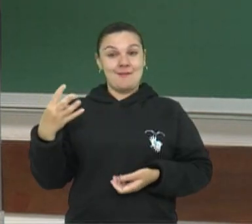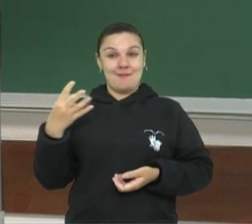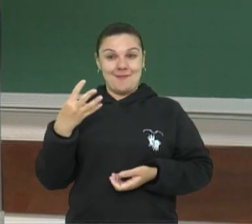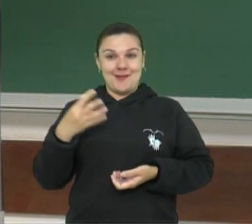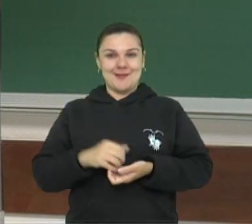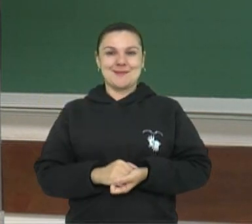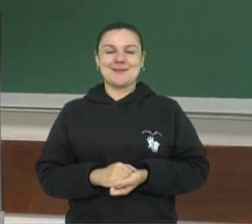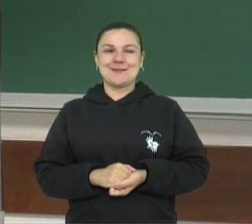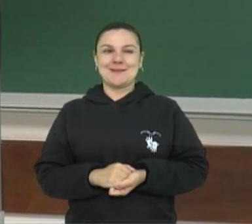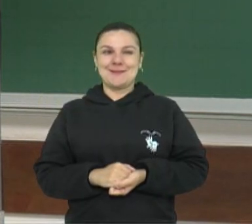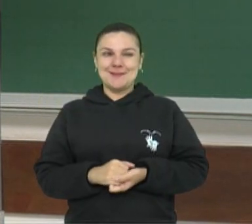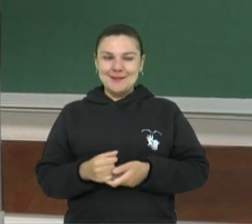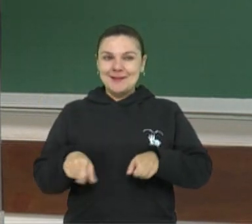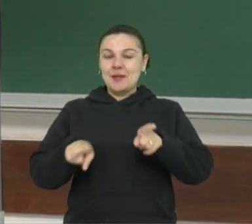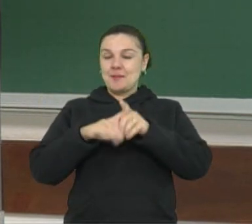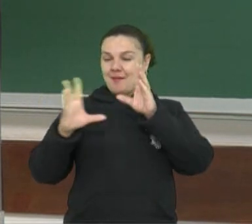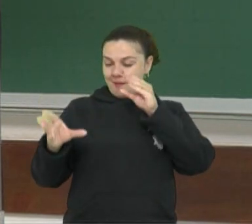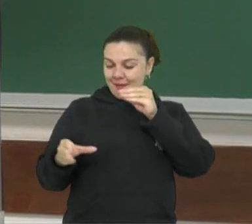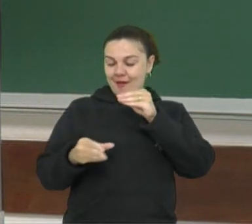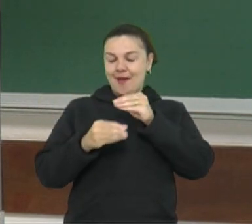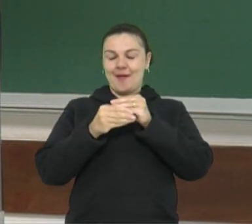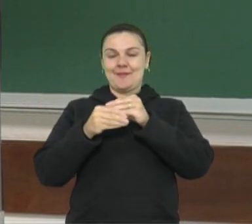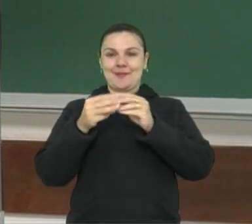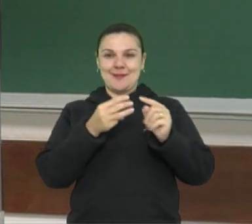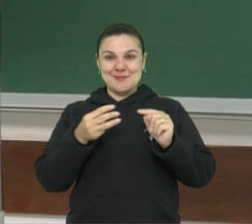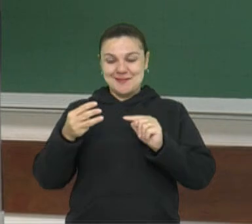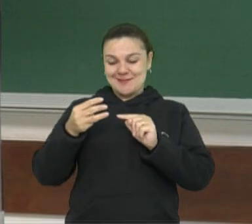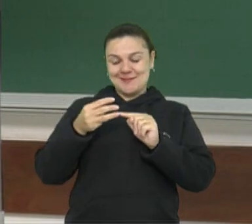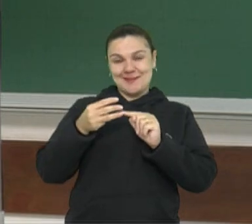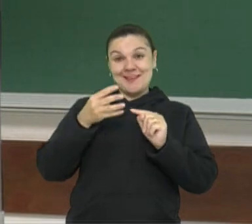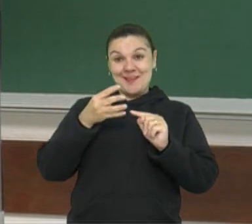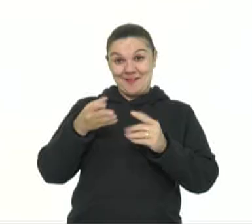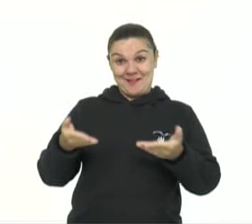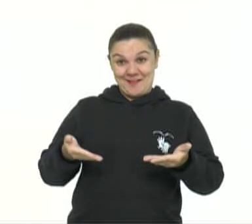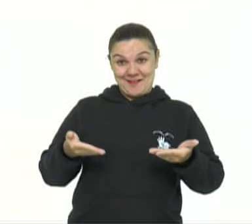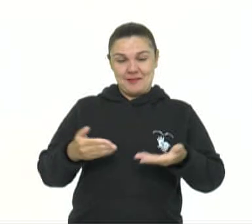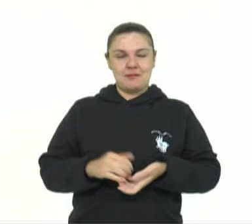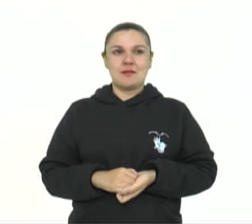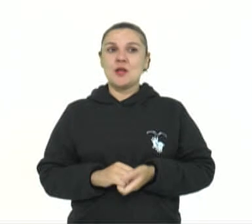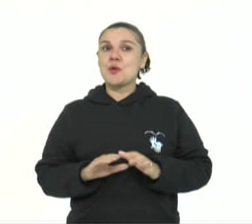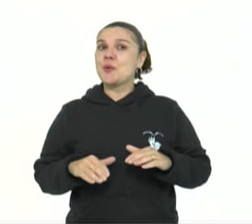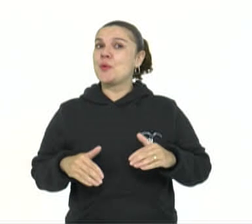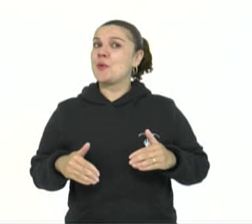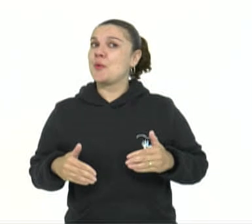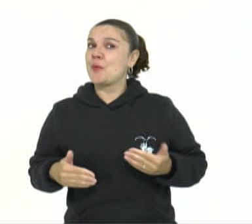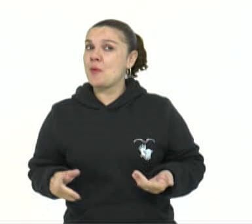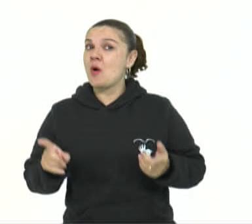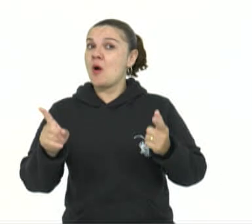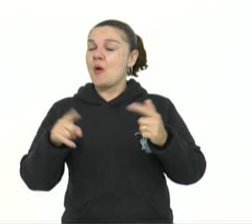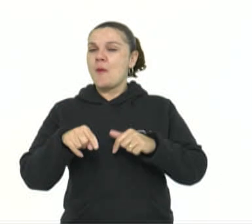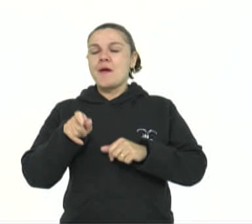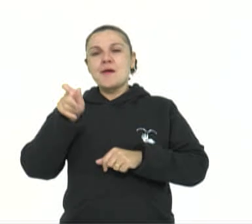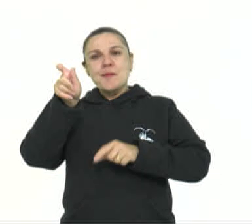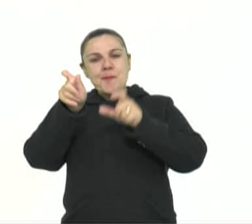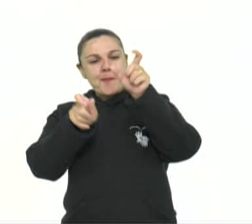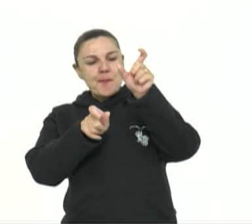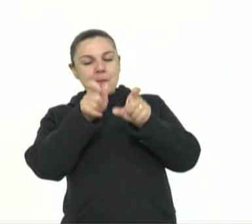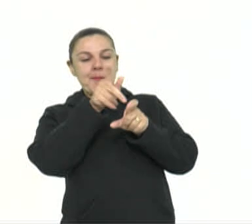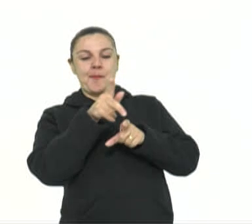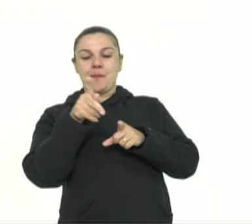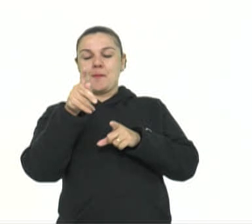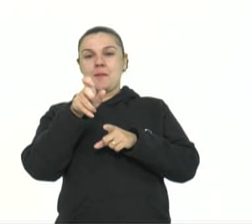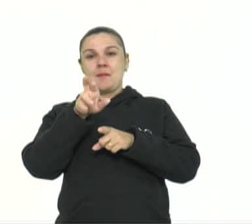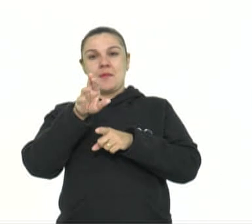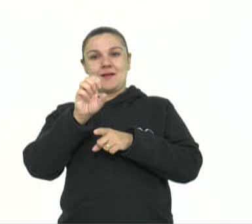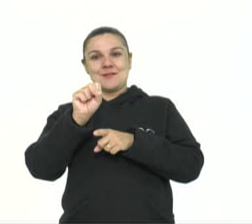Atividade 4, que vai complementar a nossa atividade 3. E agora, quais são as personagens, ou seja,